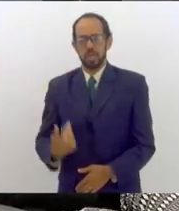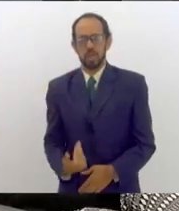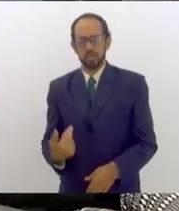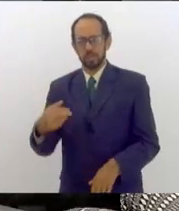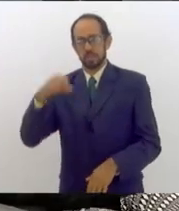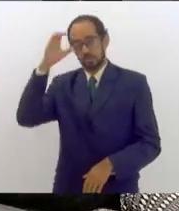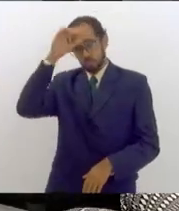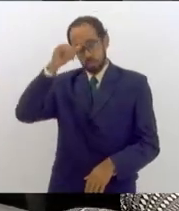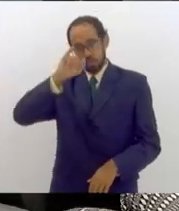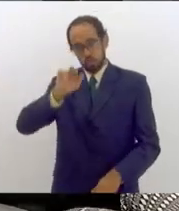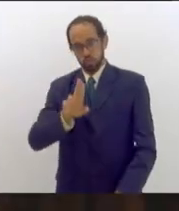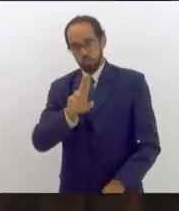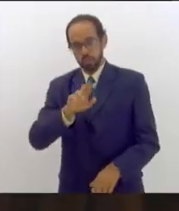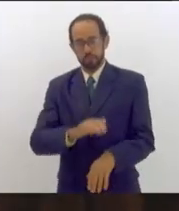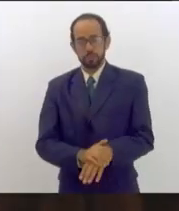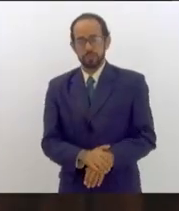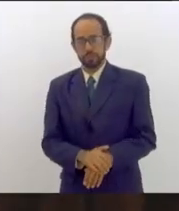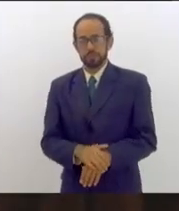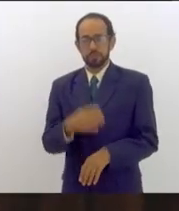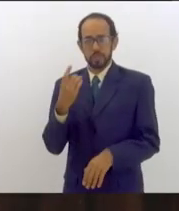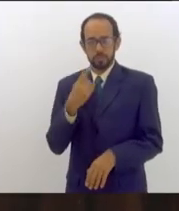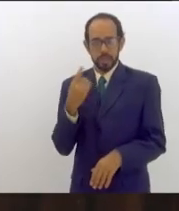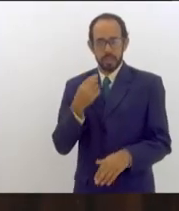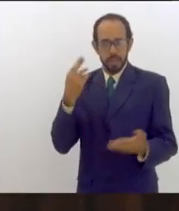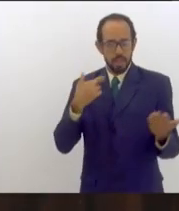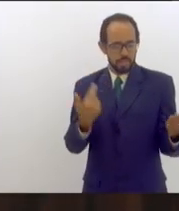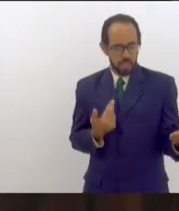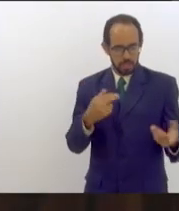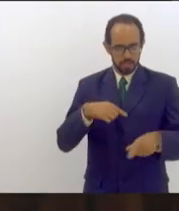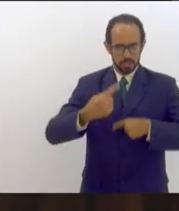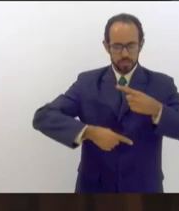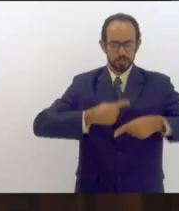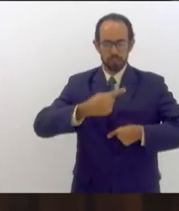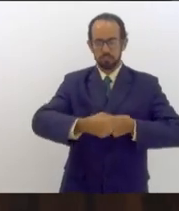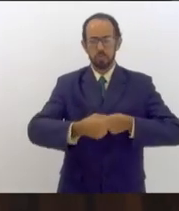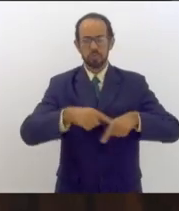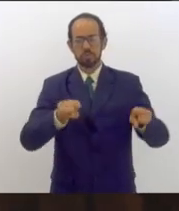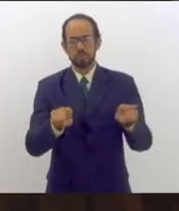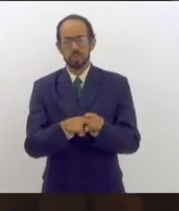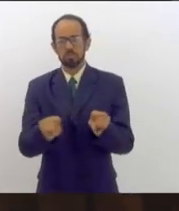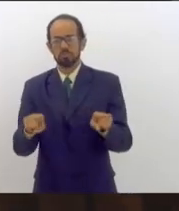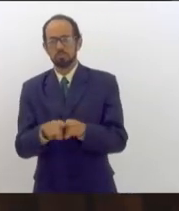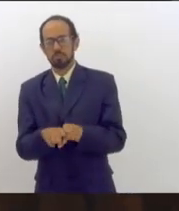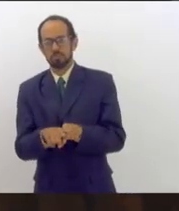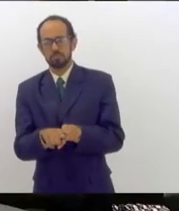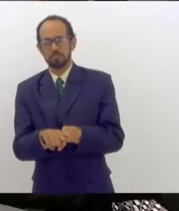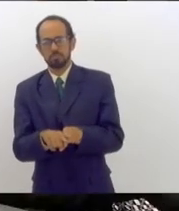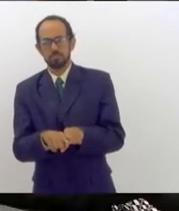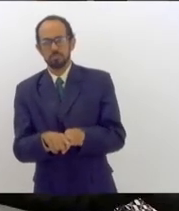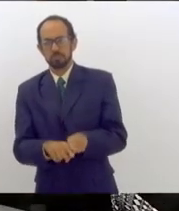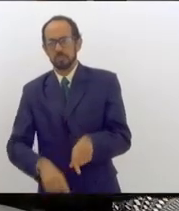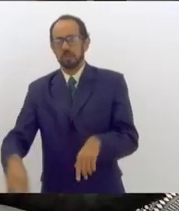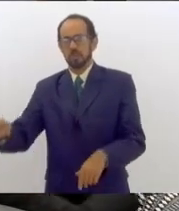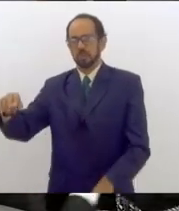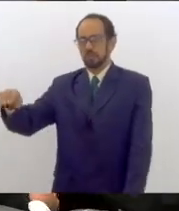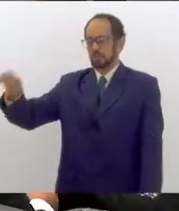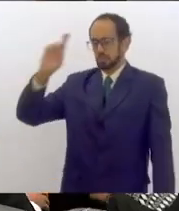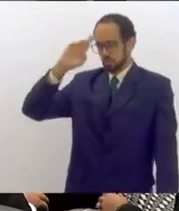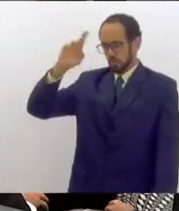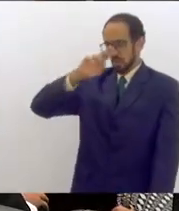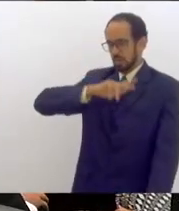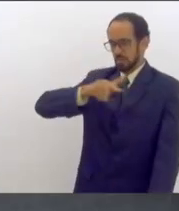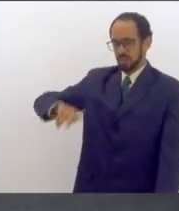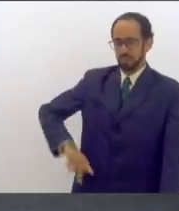deputada tia Ju deputada Renata logo logo em seguida senhora presidenta por favor